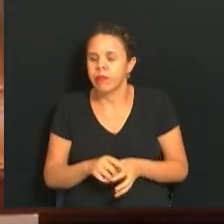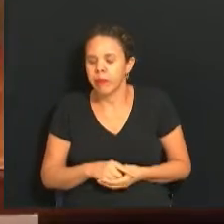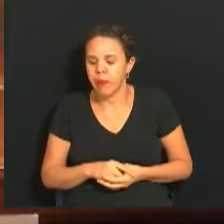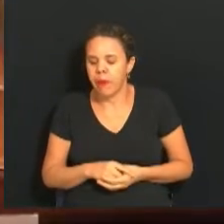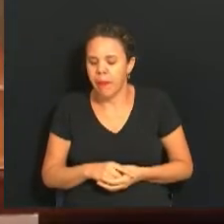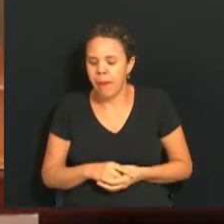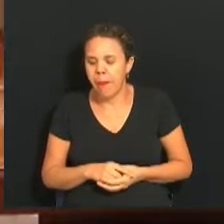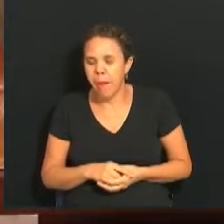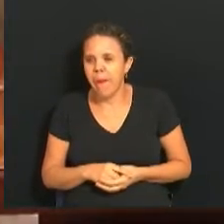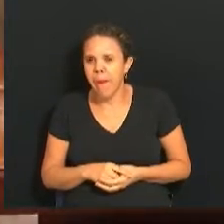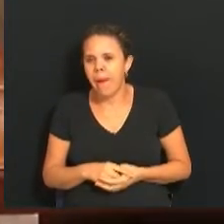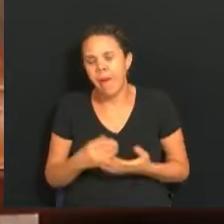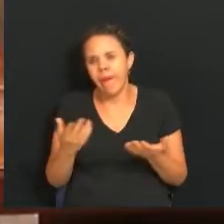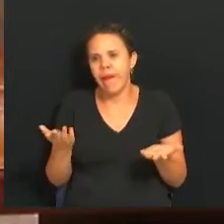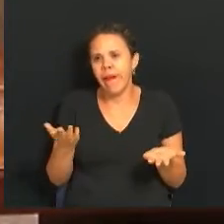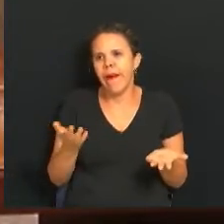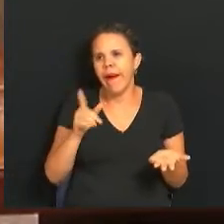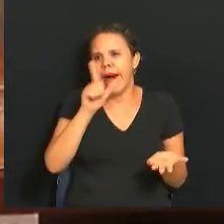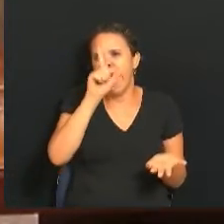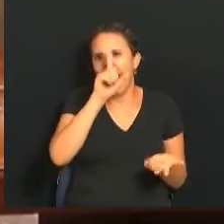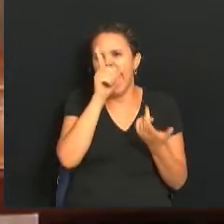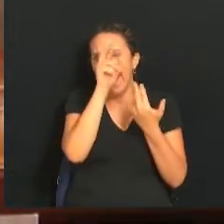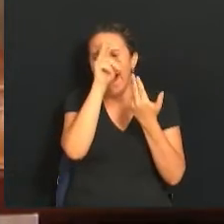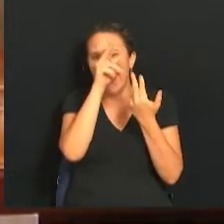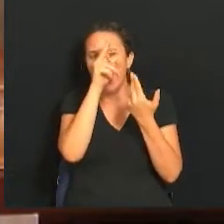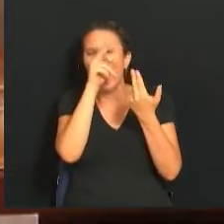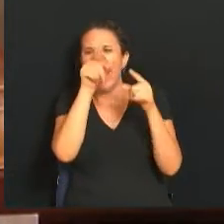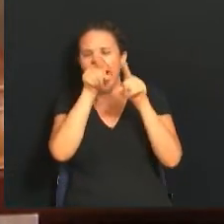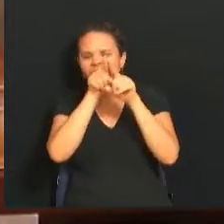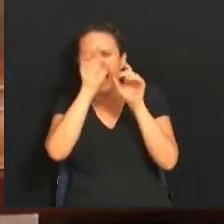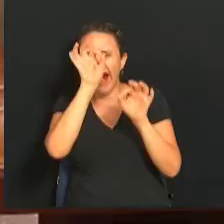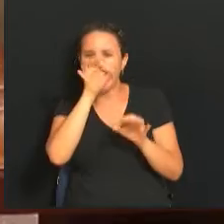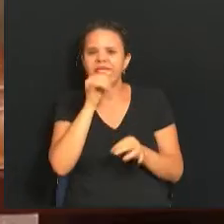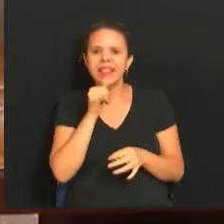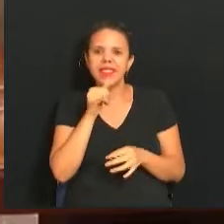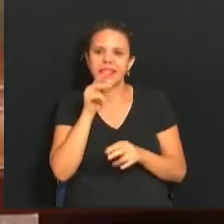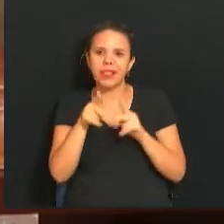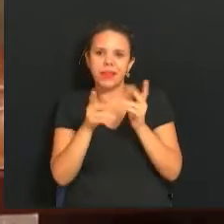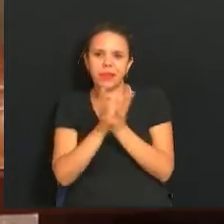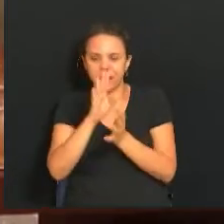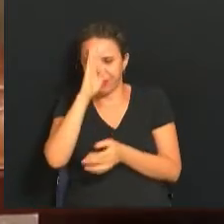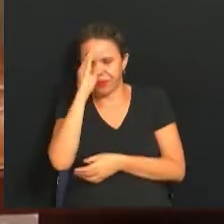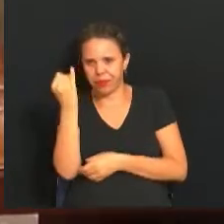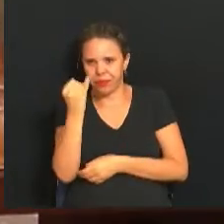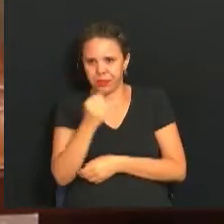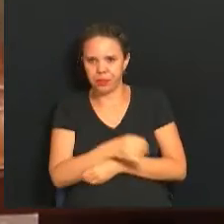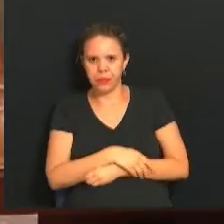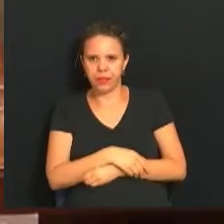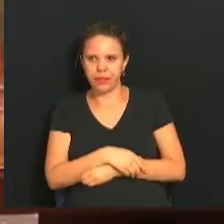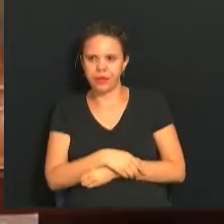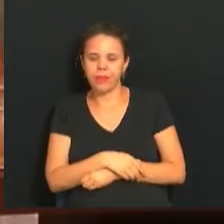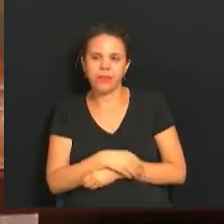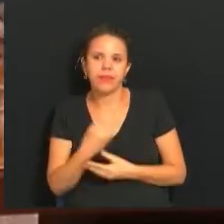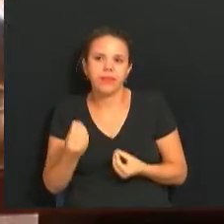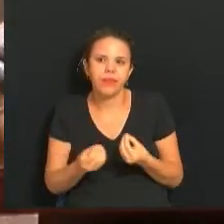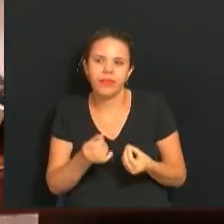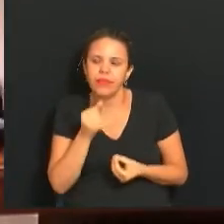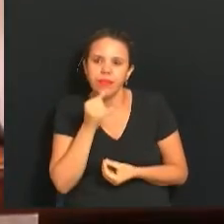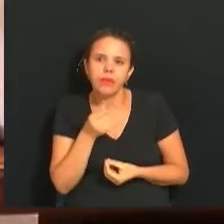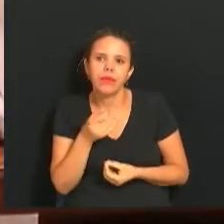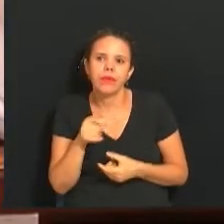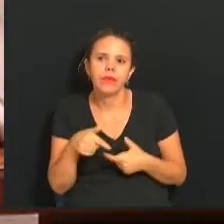Público-alvo certamente também é fundamental. Bom, como está o mercado,